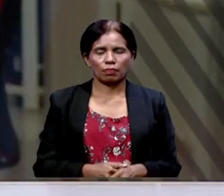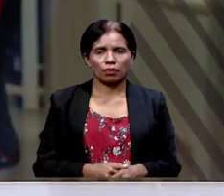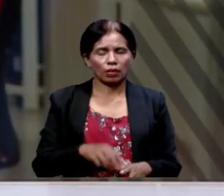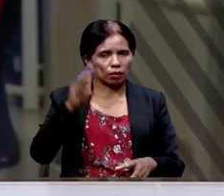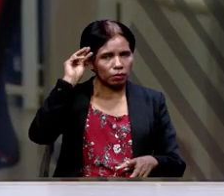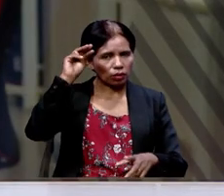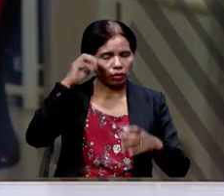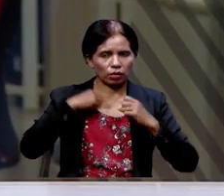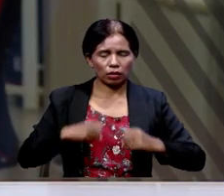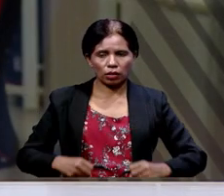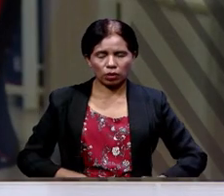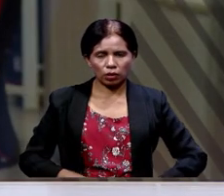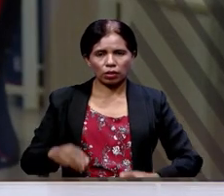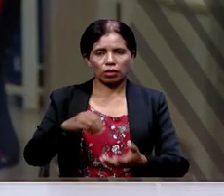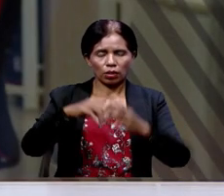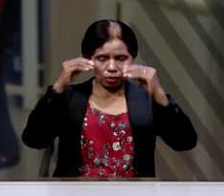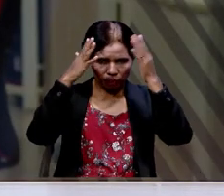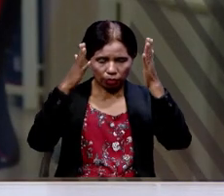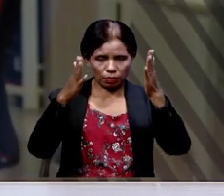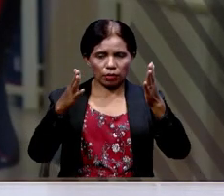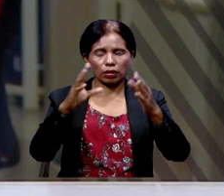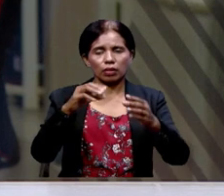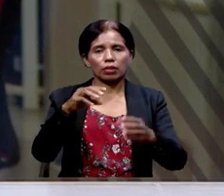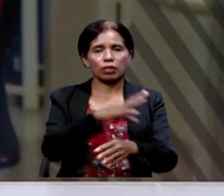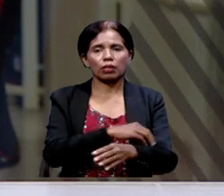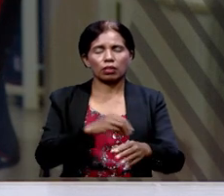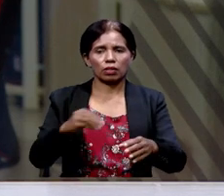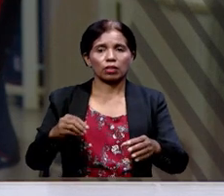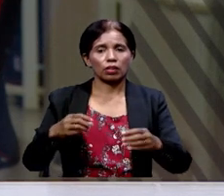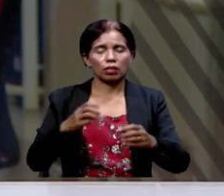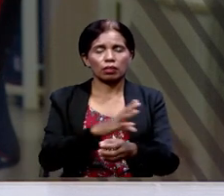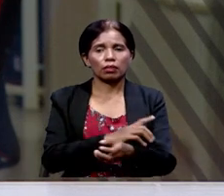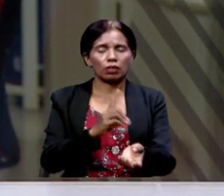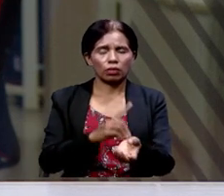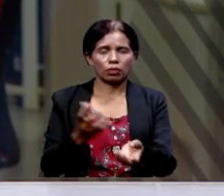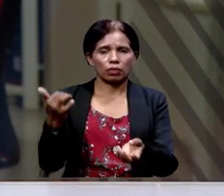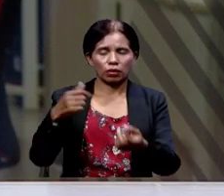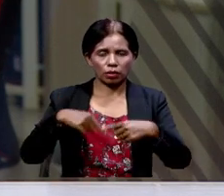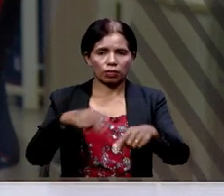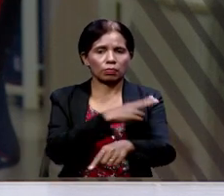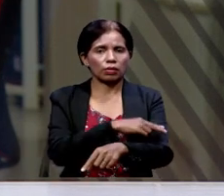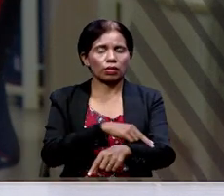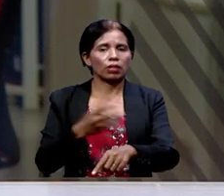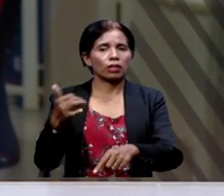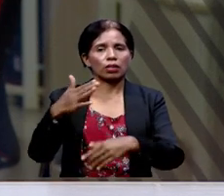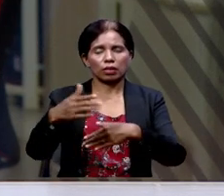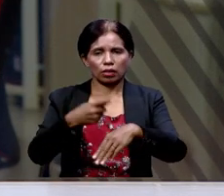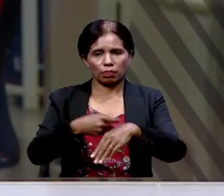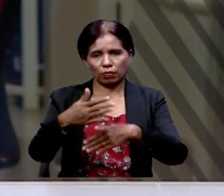Ministério Saúde se destaca profissional saúde para facilitar a saúde sira e a tempo badak.